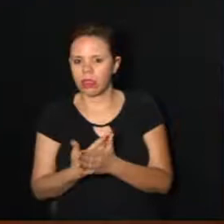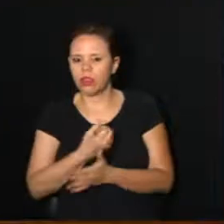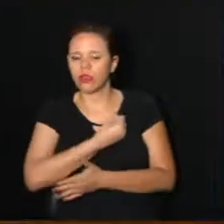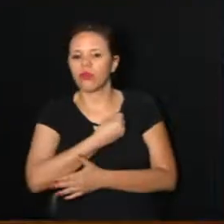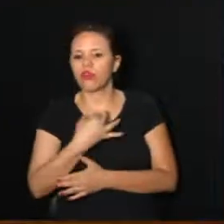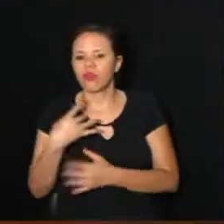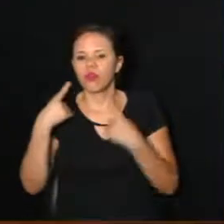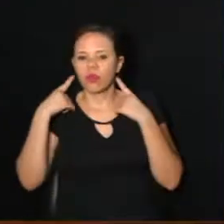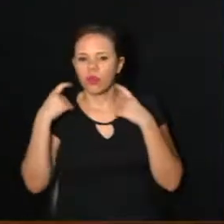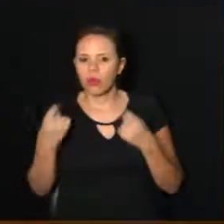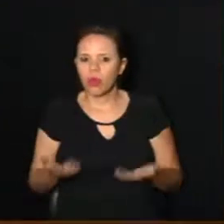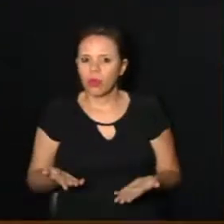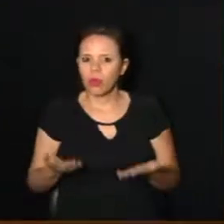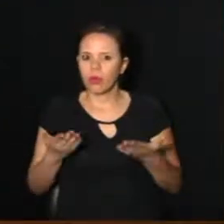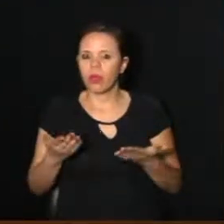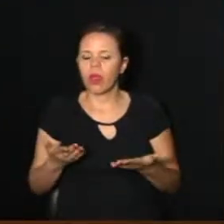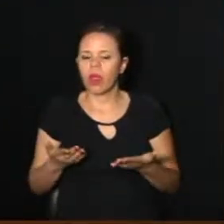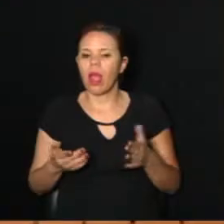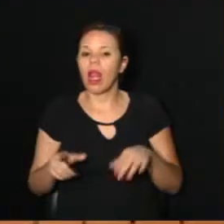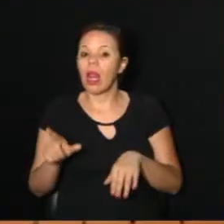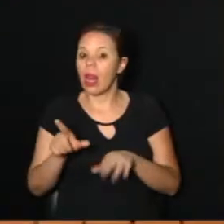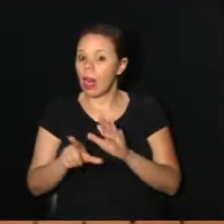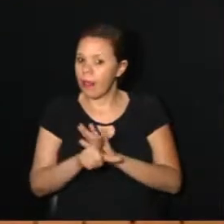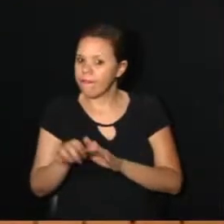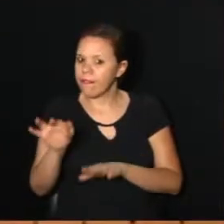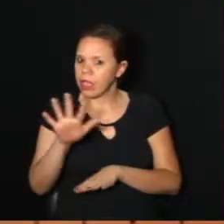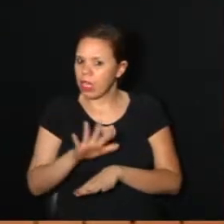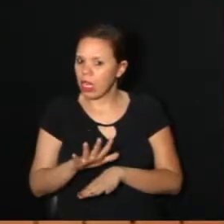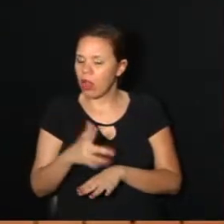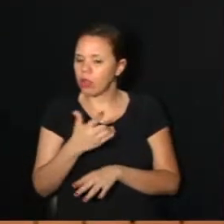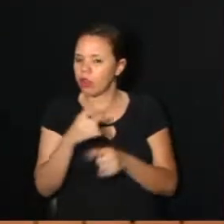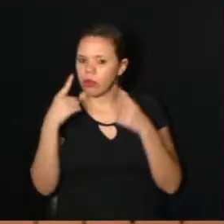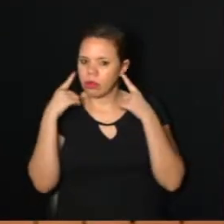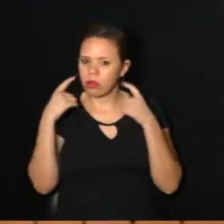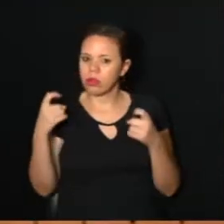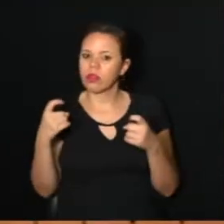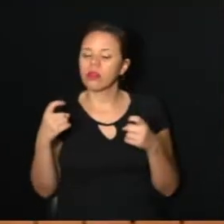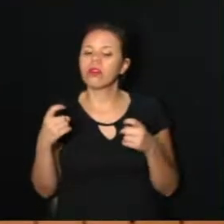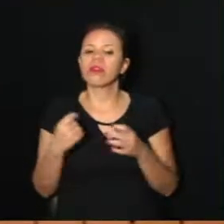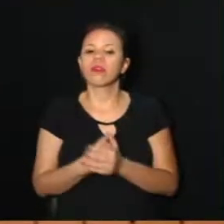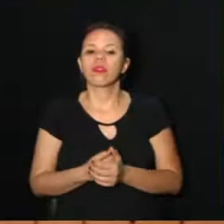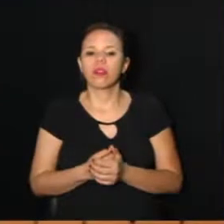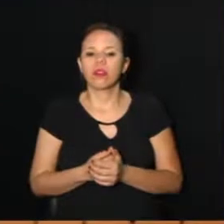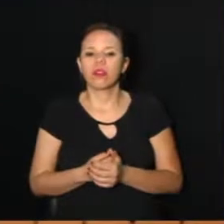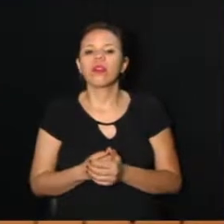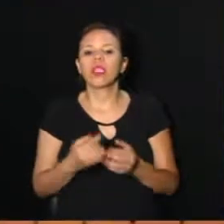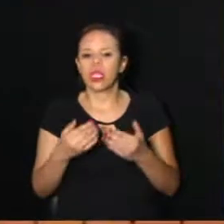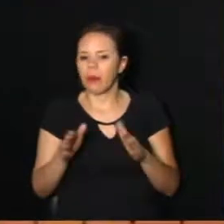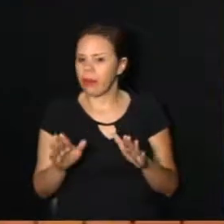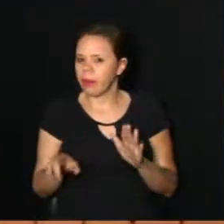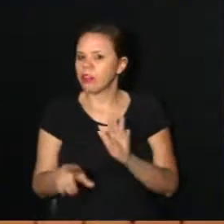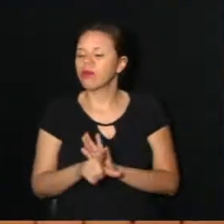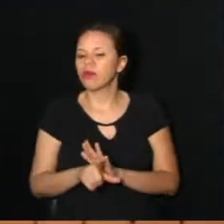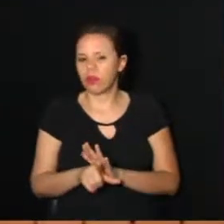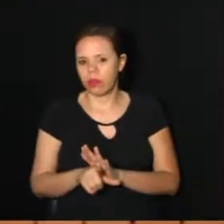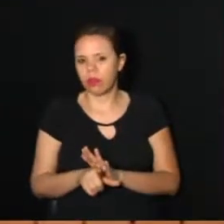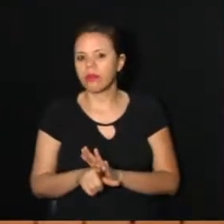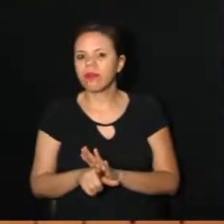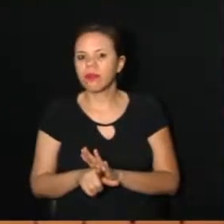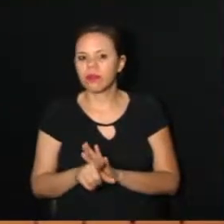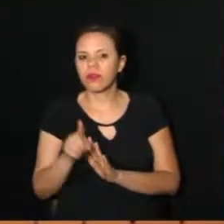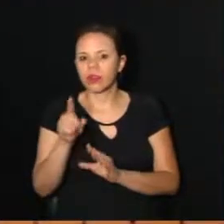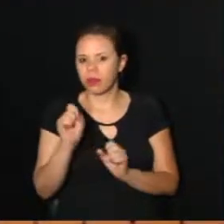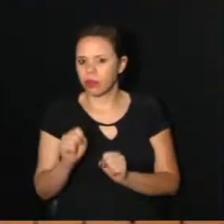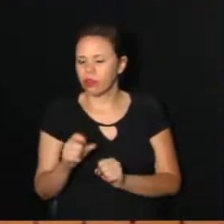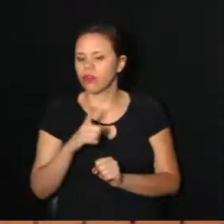som, de barulho, pela lei federal, que chega a baixa incomodidade e que é permitido por lei. Né? Você pode